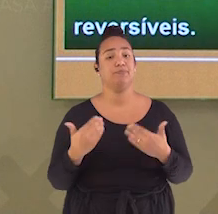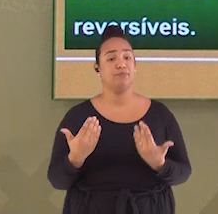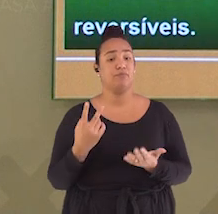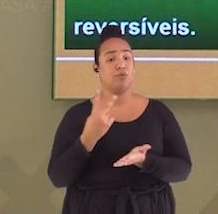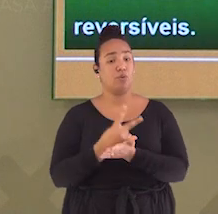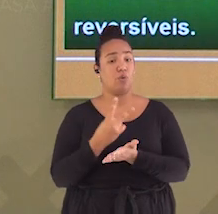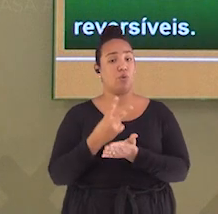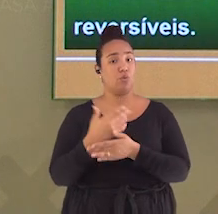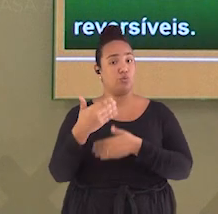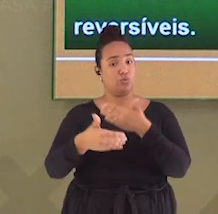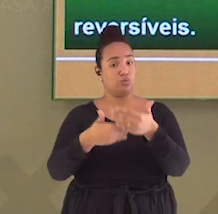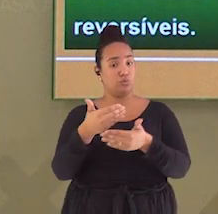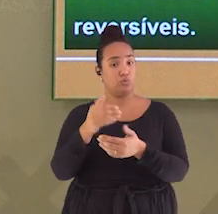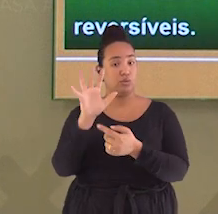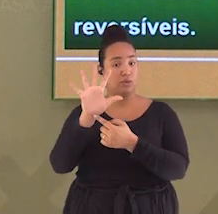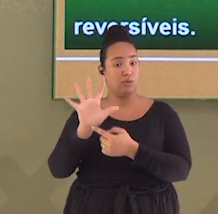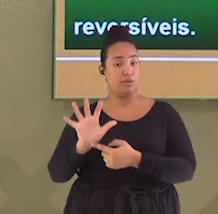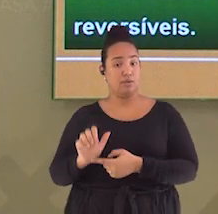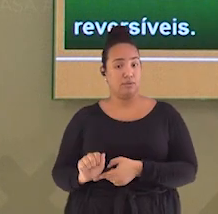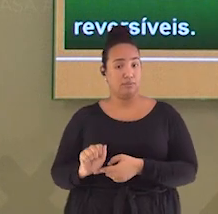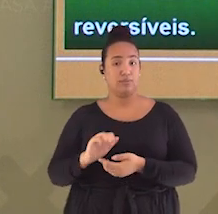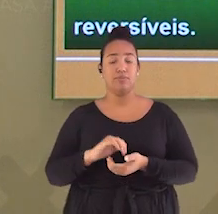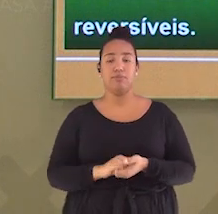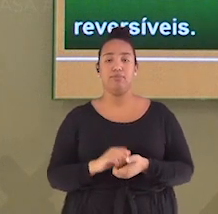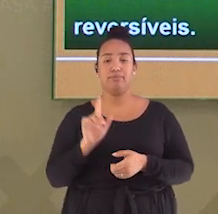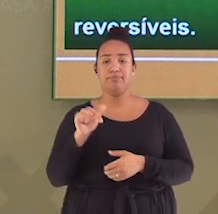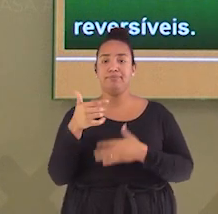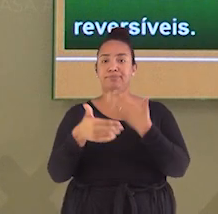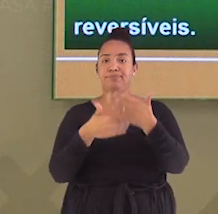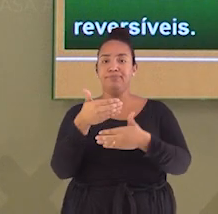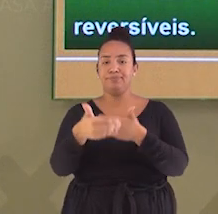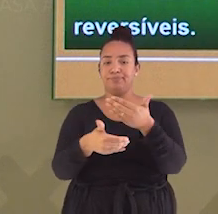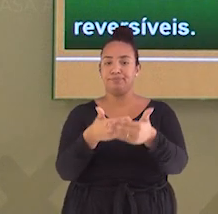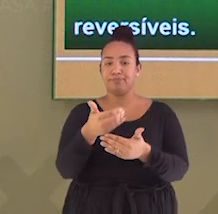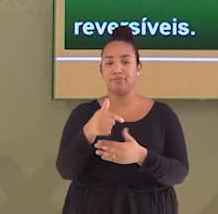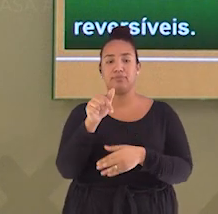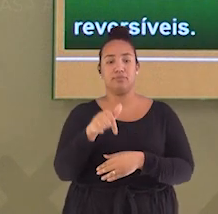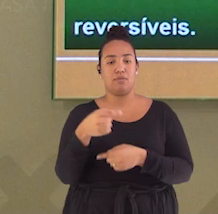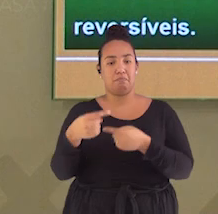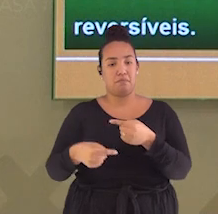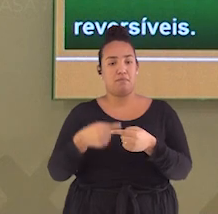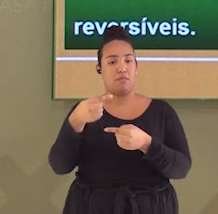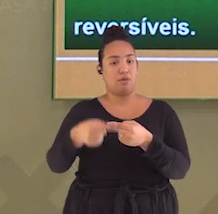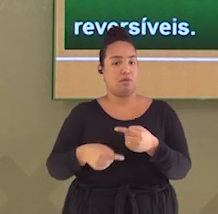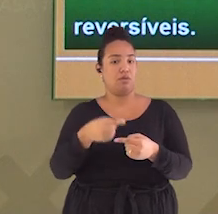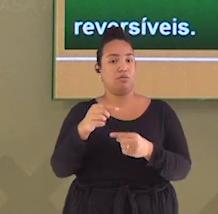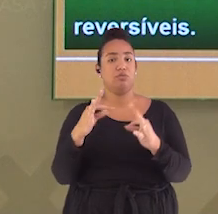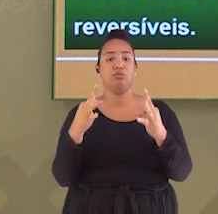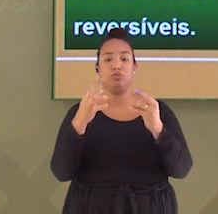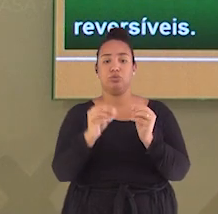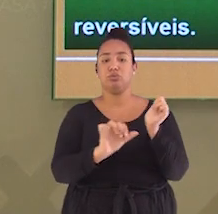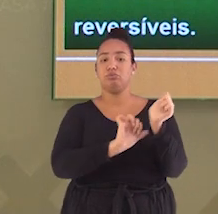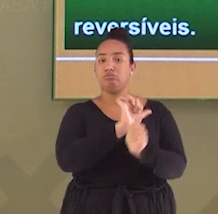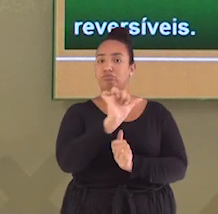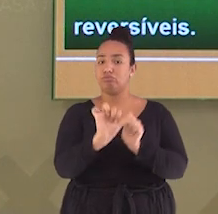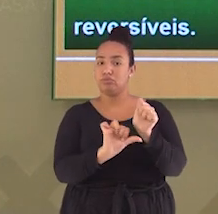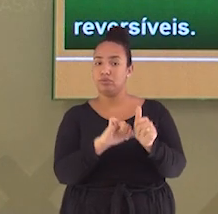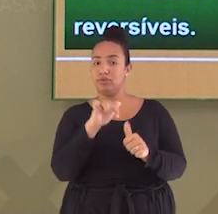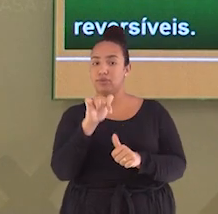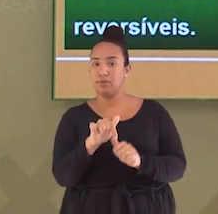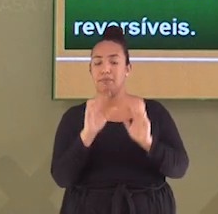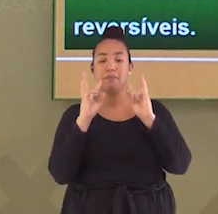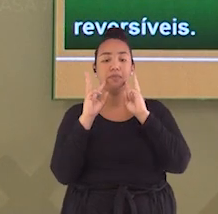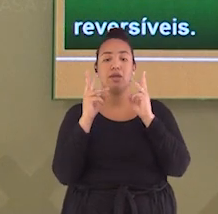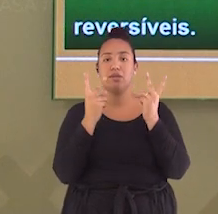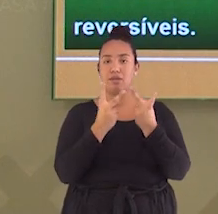continuando aqui com o nosso mapa de transformações, que é um processo cíclico, ou seja, todas as mudanças de estado físico que eu